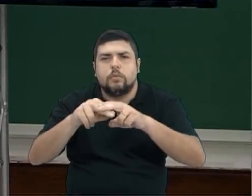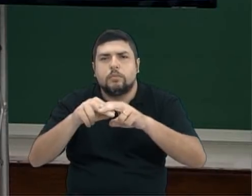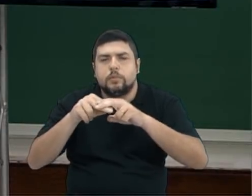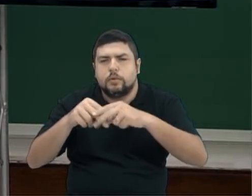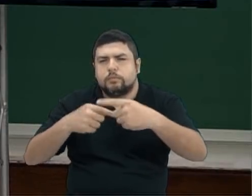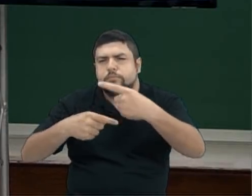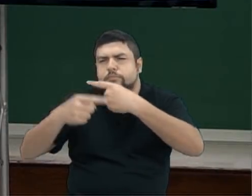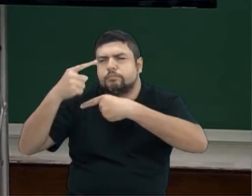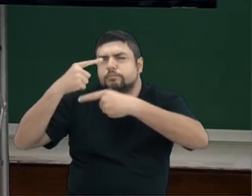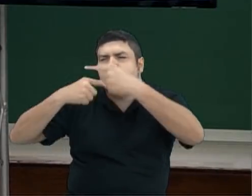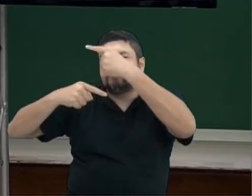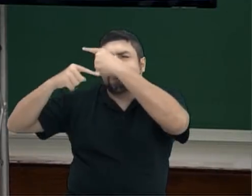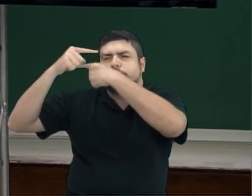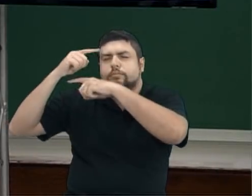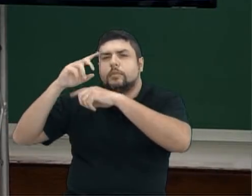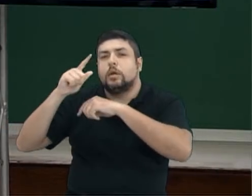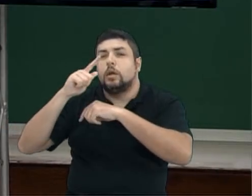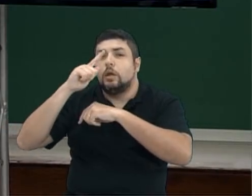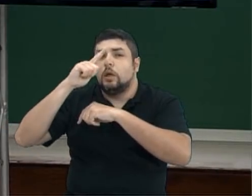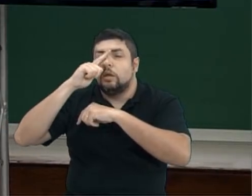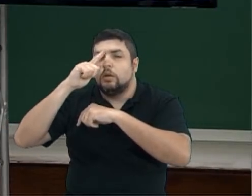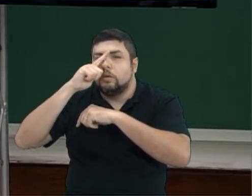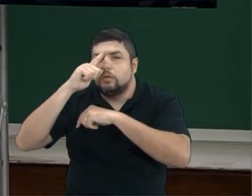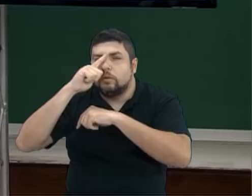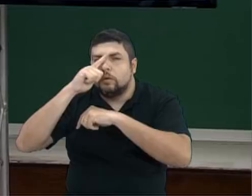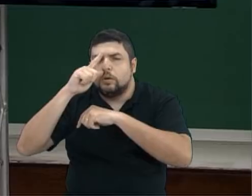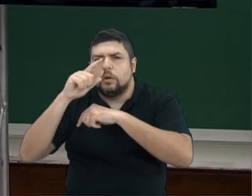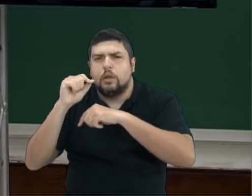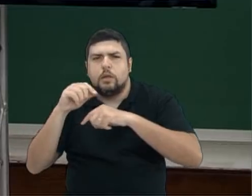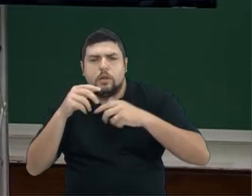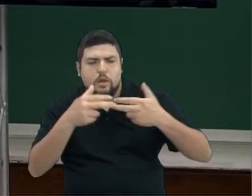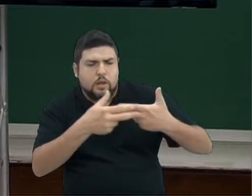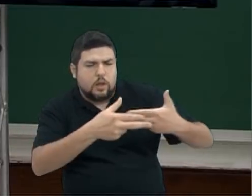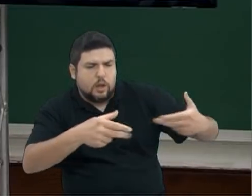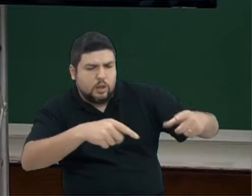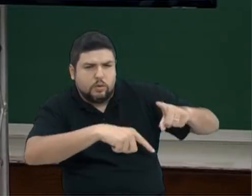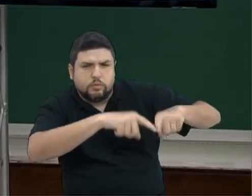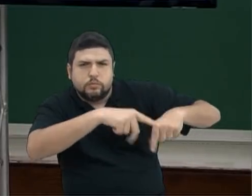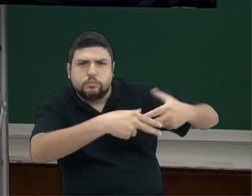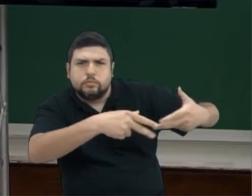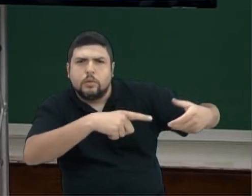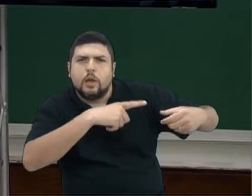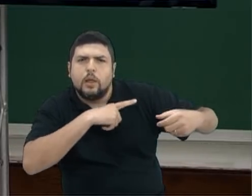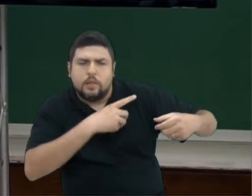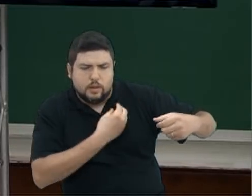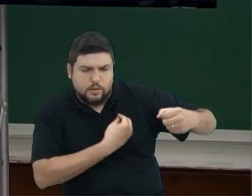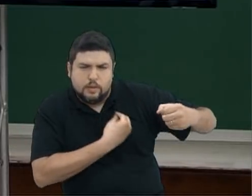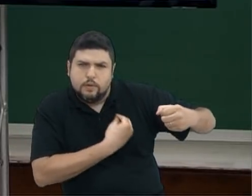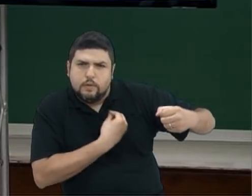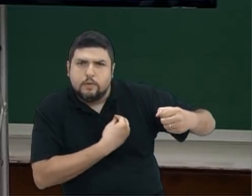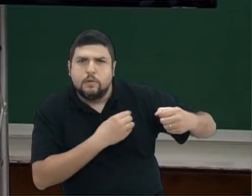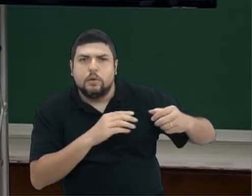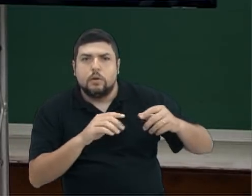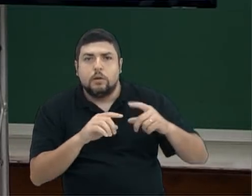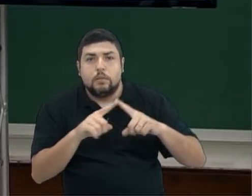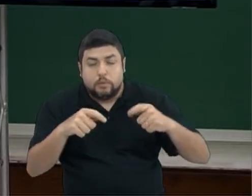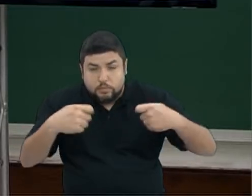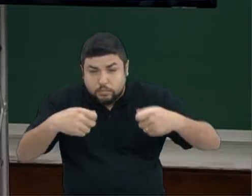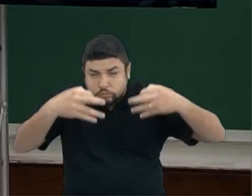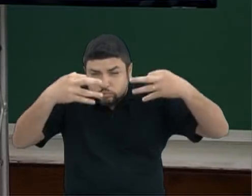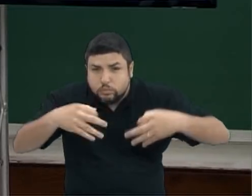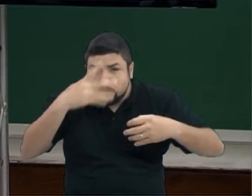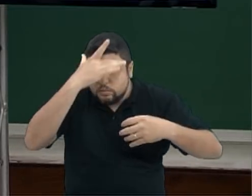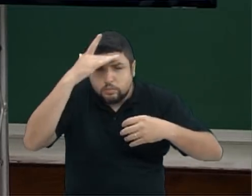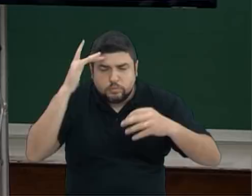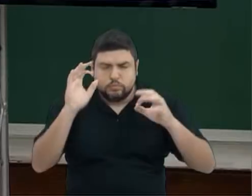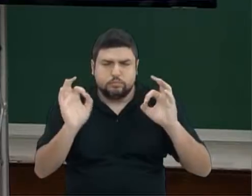para se referir às coisas que tinham vida na concepção deles. Mas não tem necessariamente que ser pessoa. Então vamos lá?